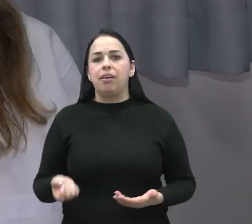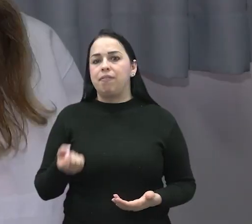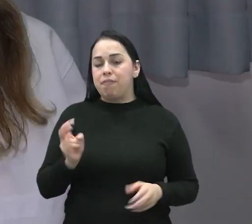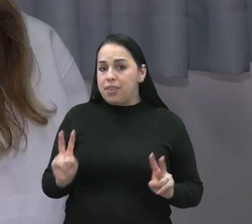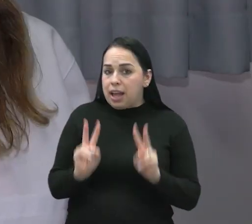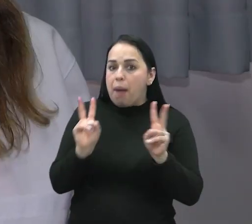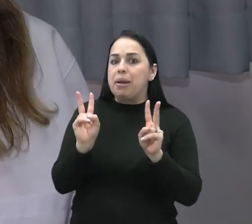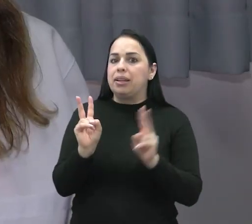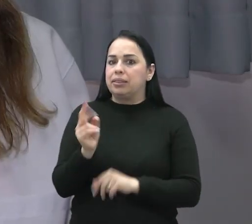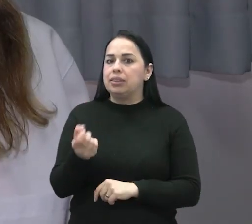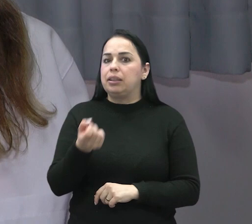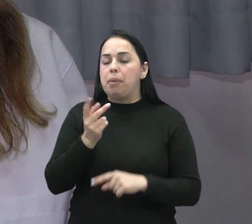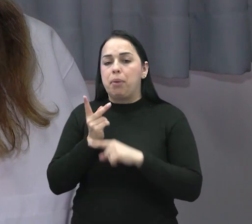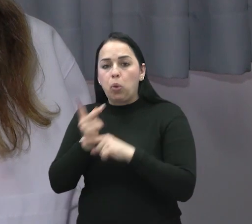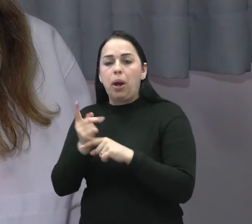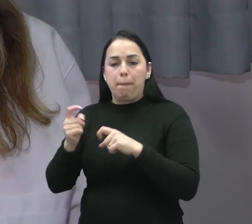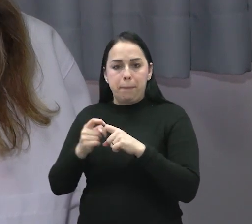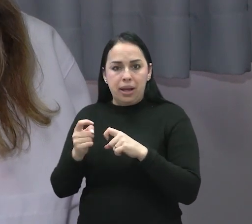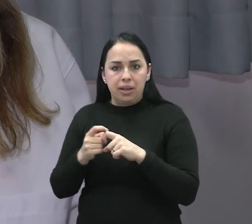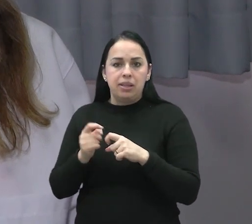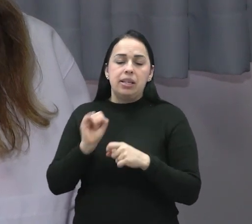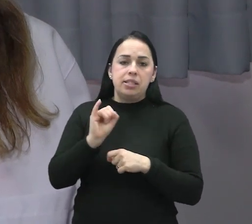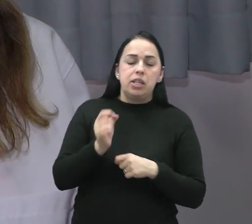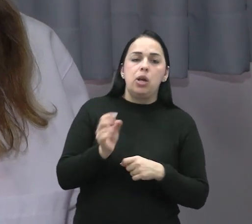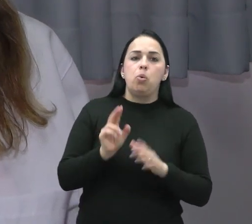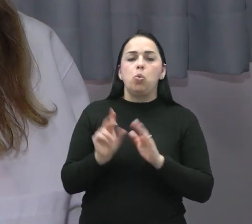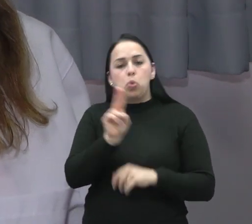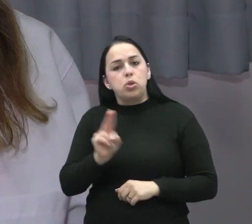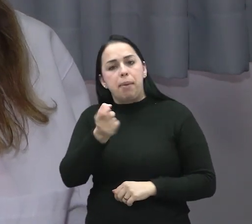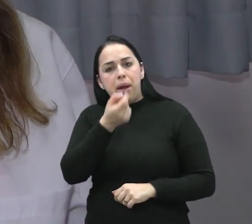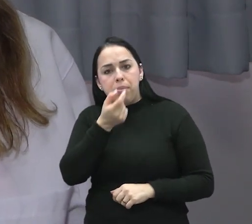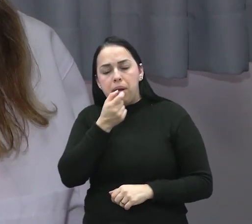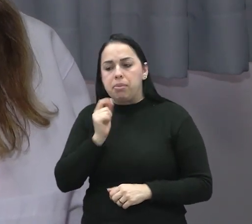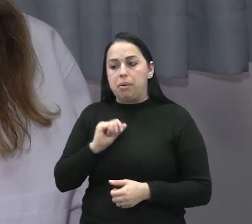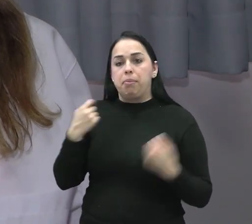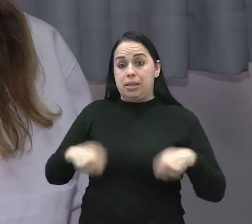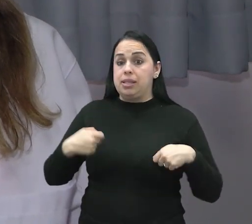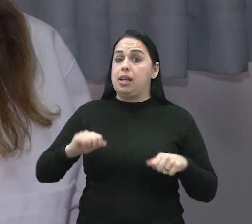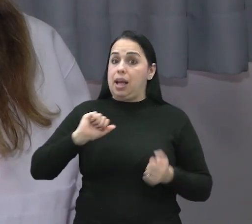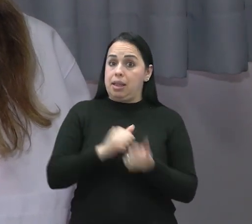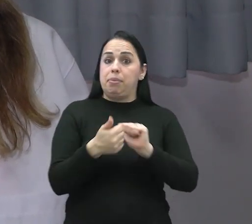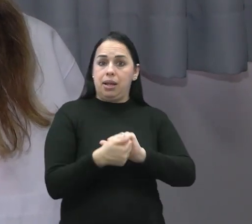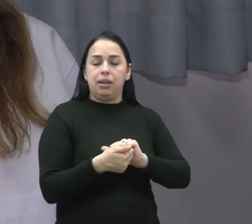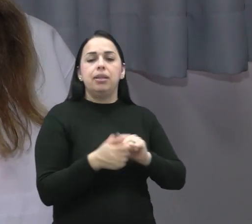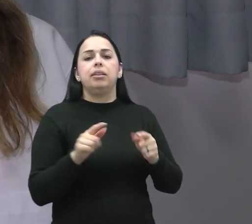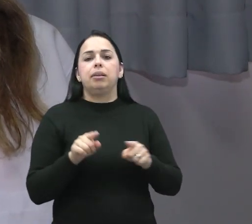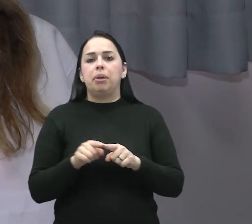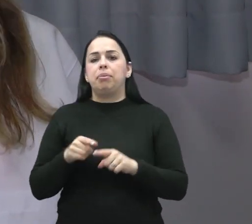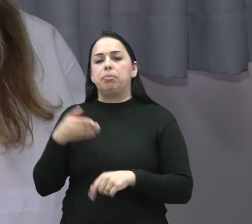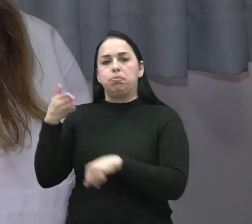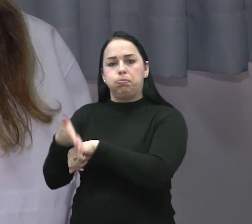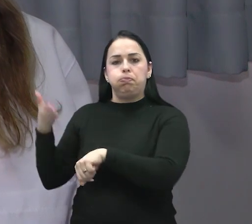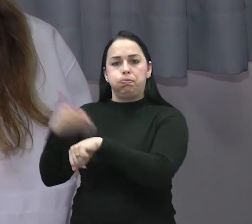anos. Iniciar as vitaminas, ela já tem que ir nos especialistas caso ela faça uso de alguma medicação para adaptar para a gravidez.